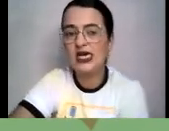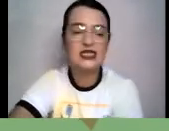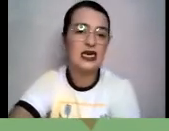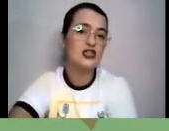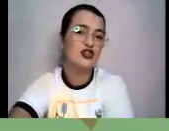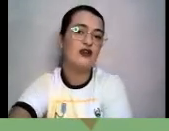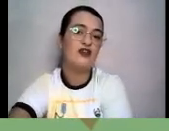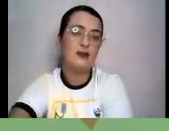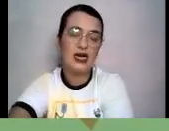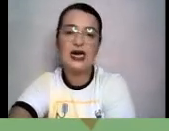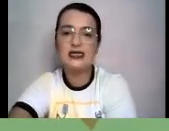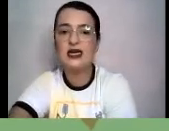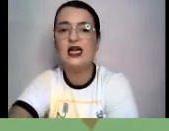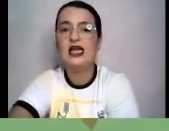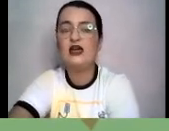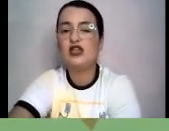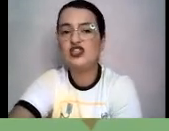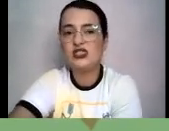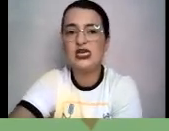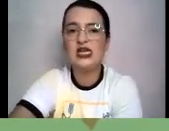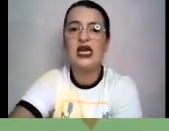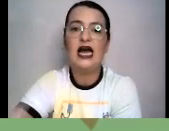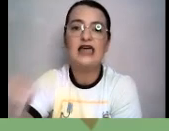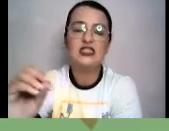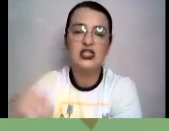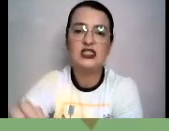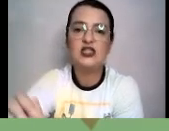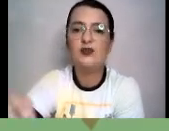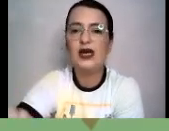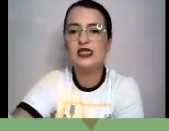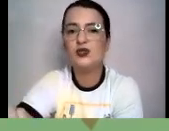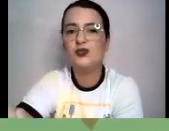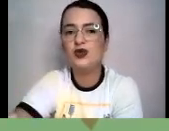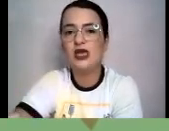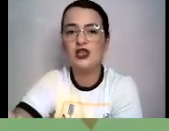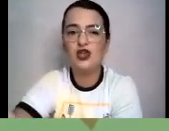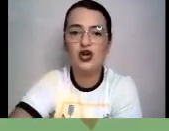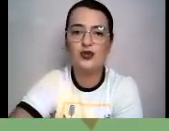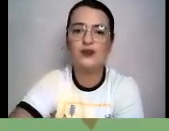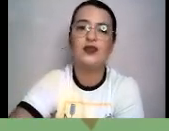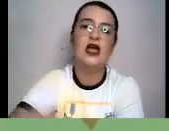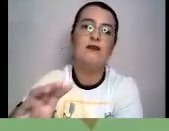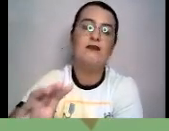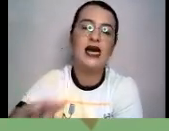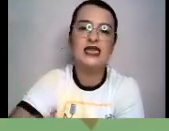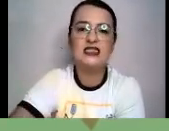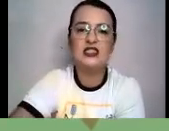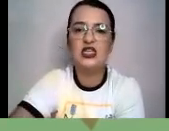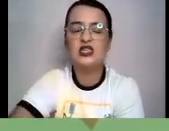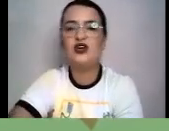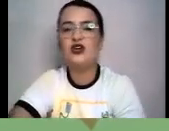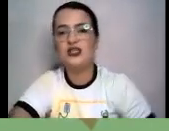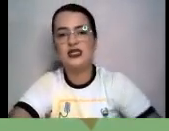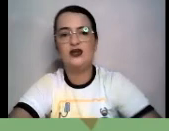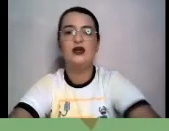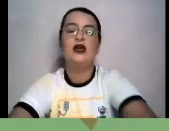a seguir, essa é a questão que vai ficar para casa. Leia o texto a seguir. A existência de um país supõe um território, mas a